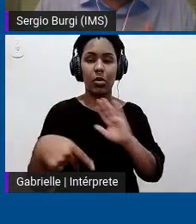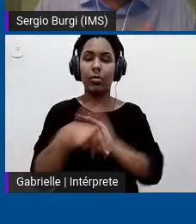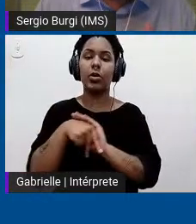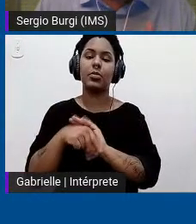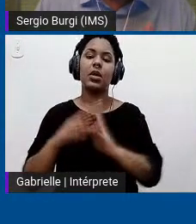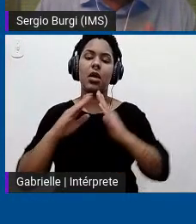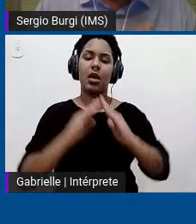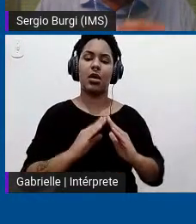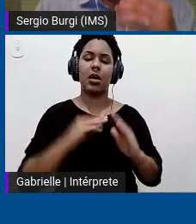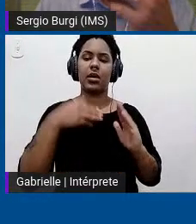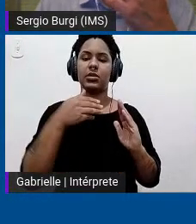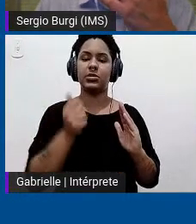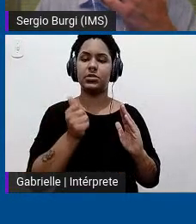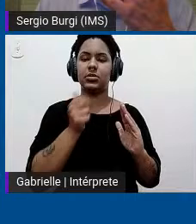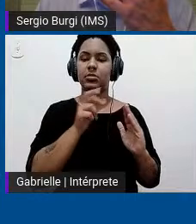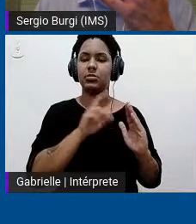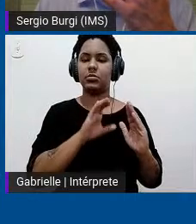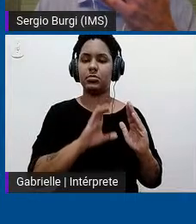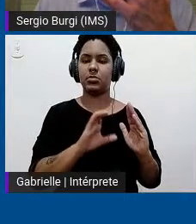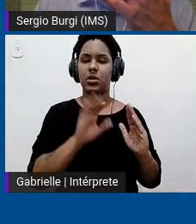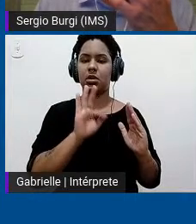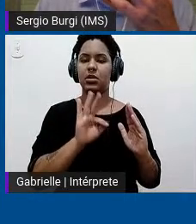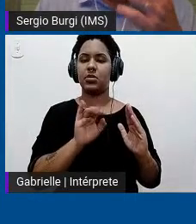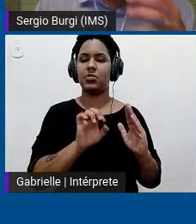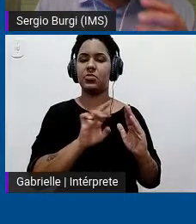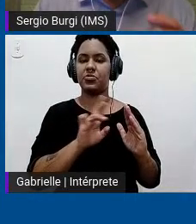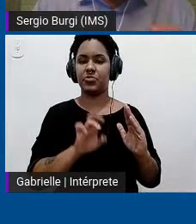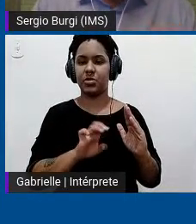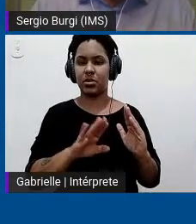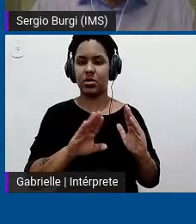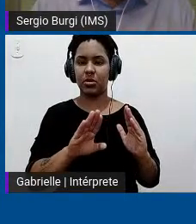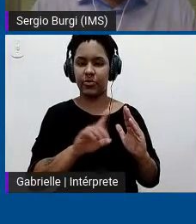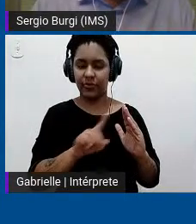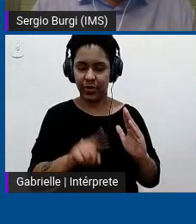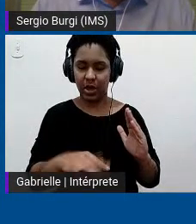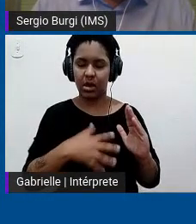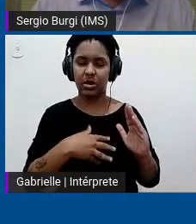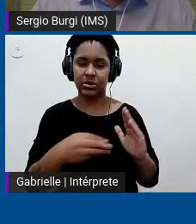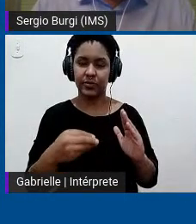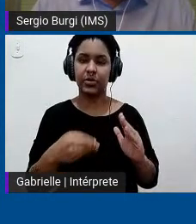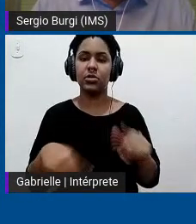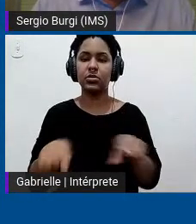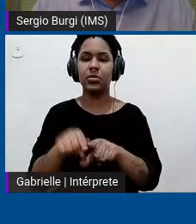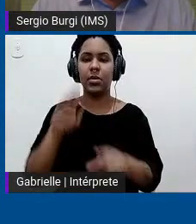e Filhos, do ponto de vista da sua associação, principalmente com a Pathé, né,